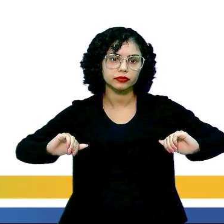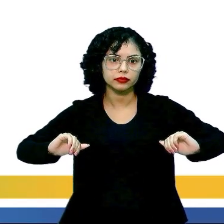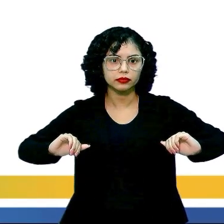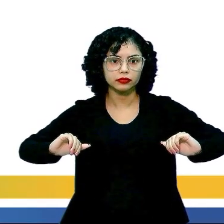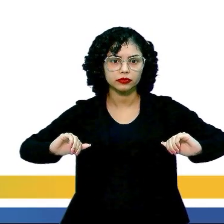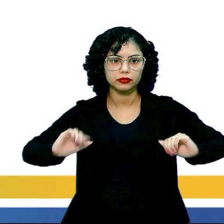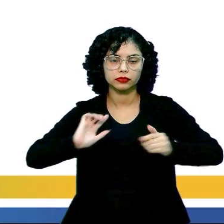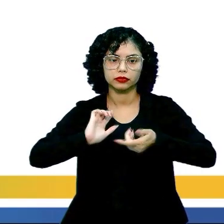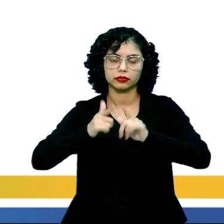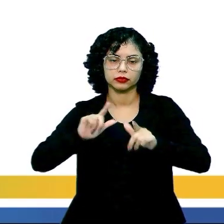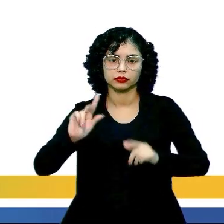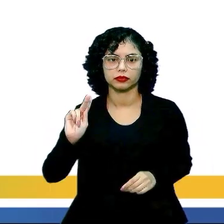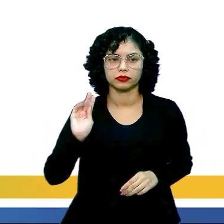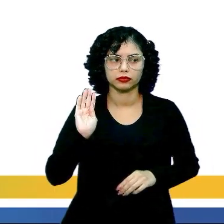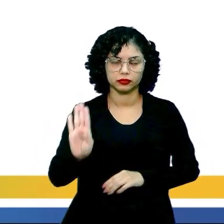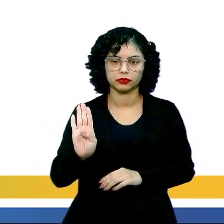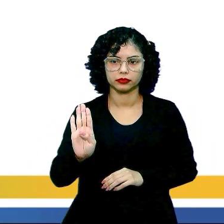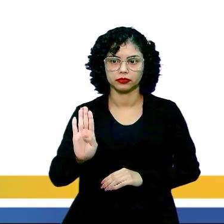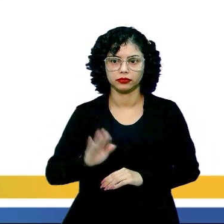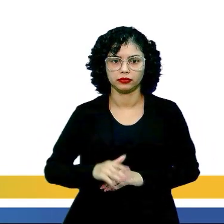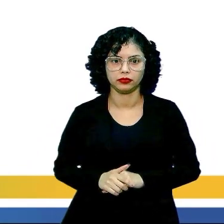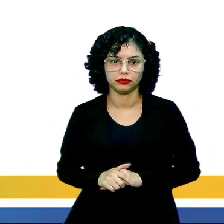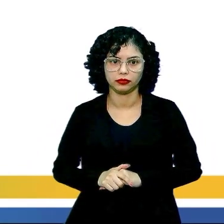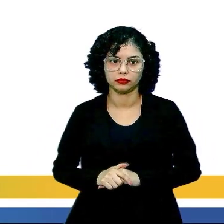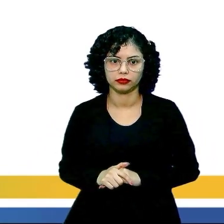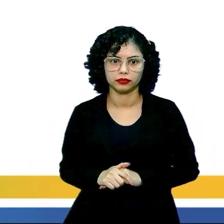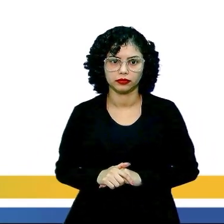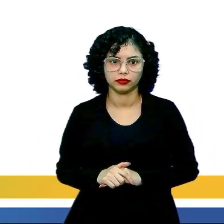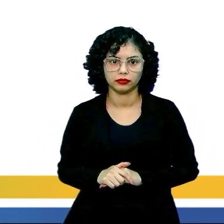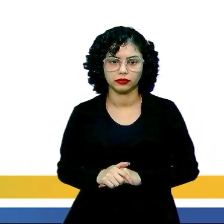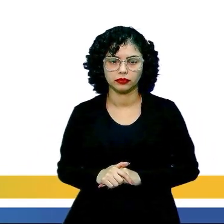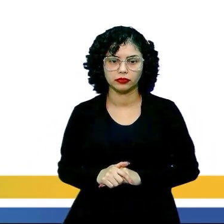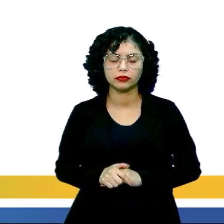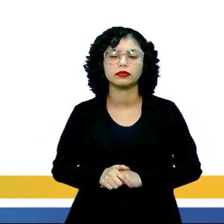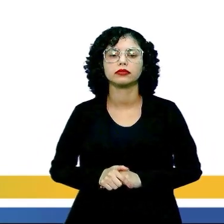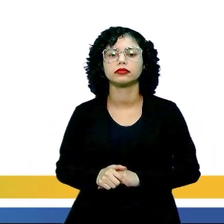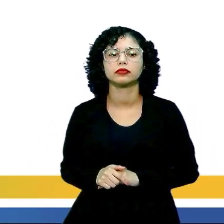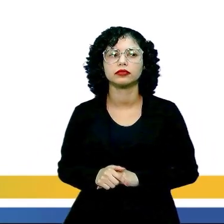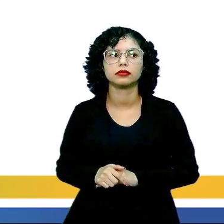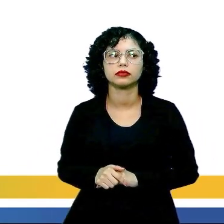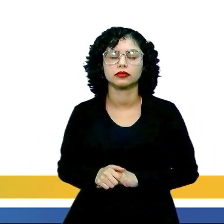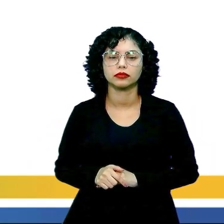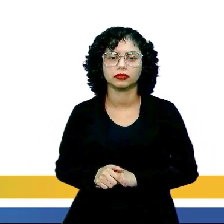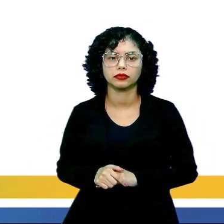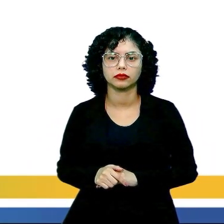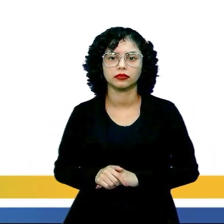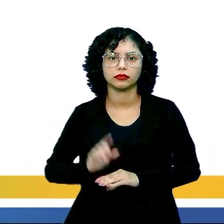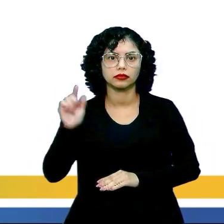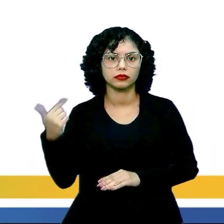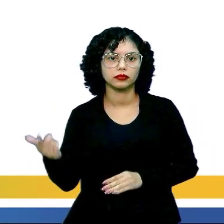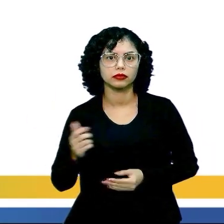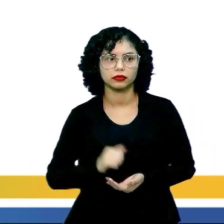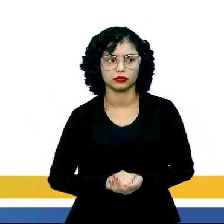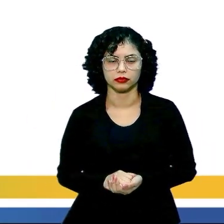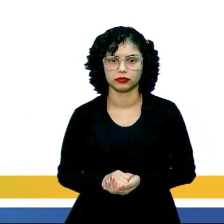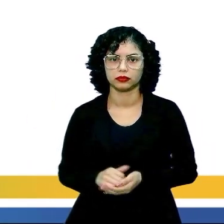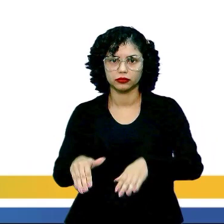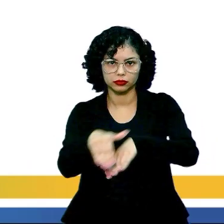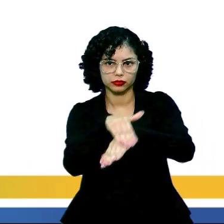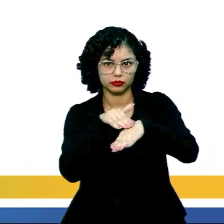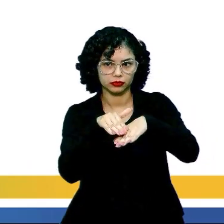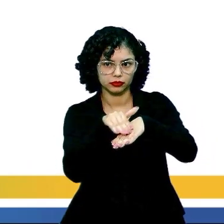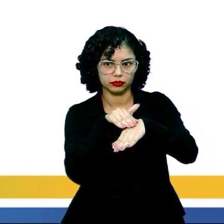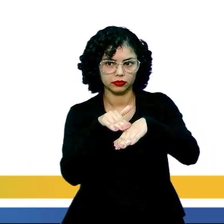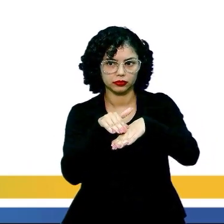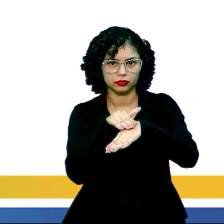seria o nosso gabarito, alternativa B, hidrofilia. Próxima questão, a